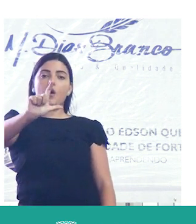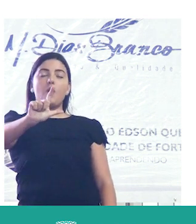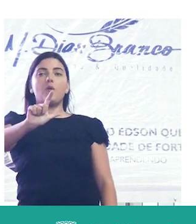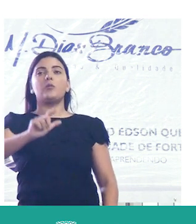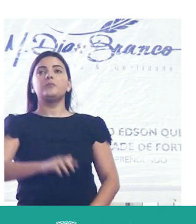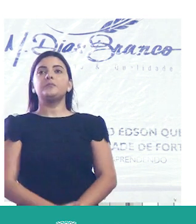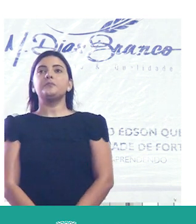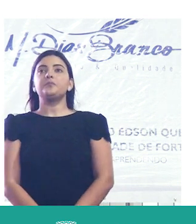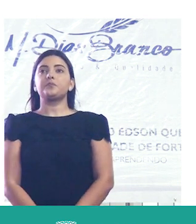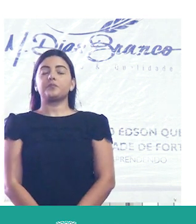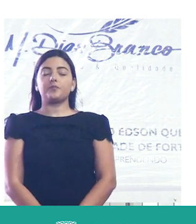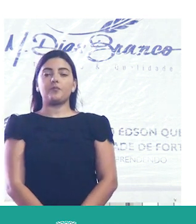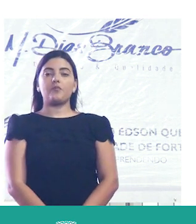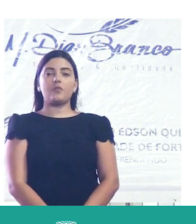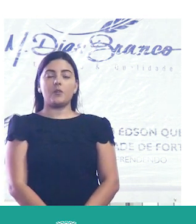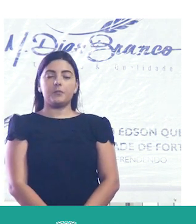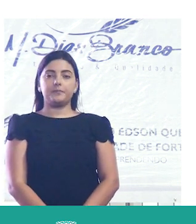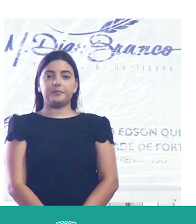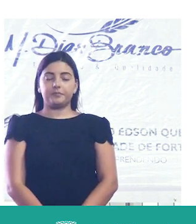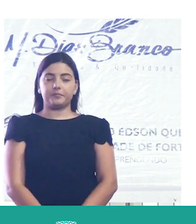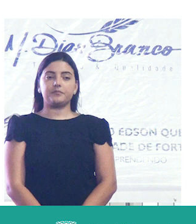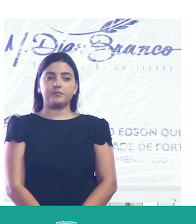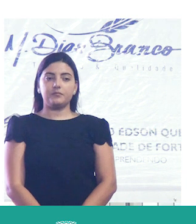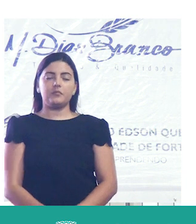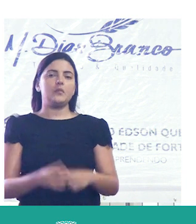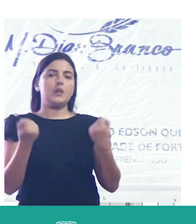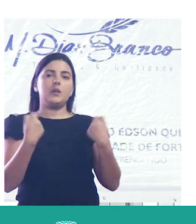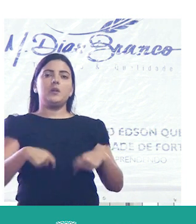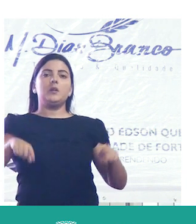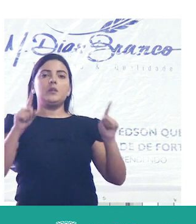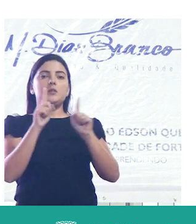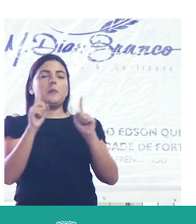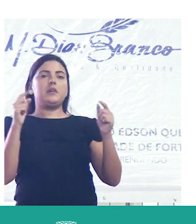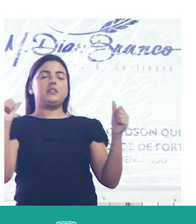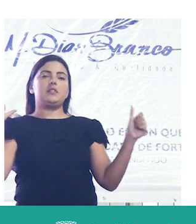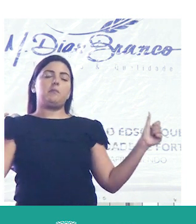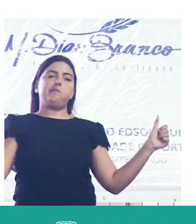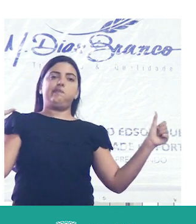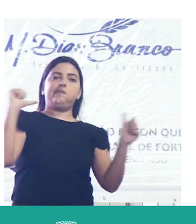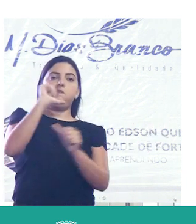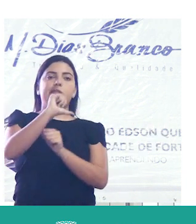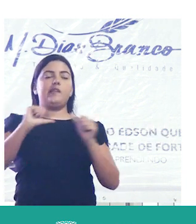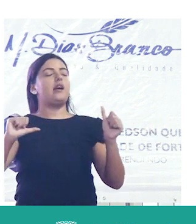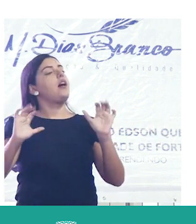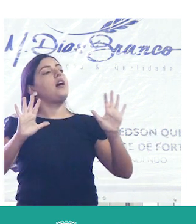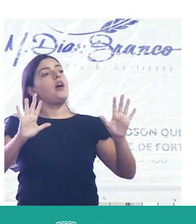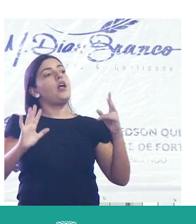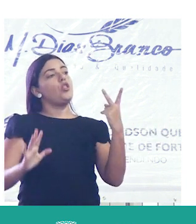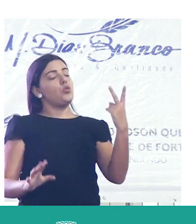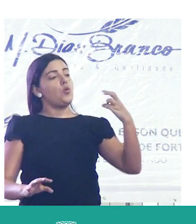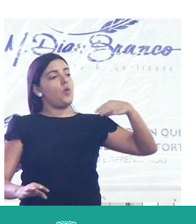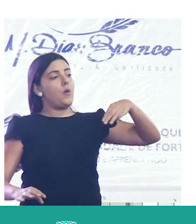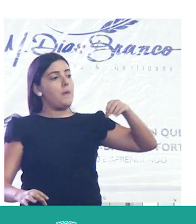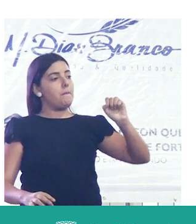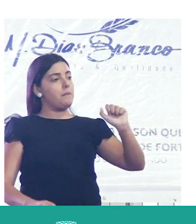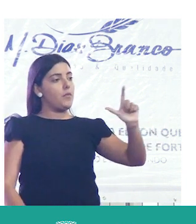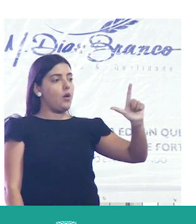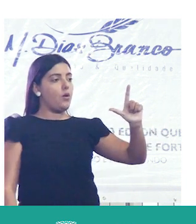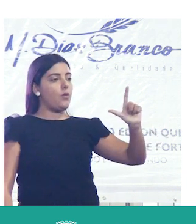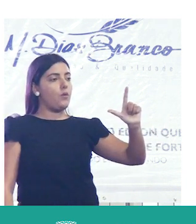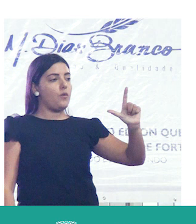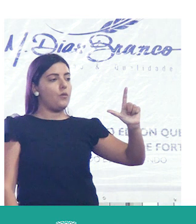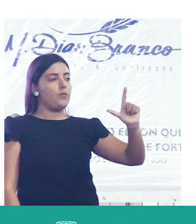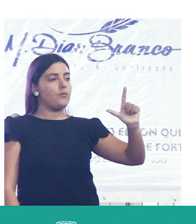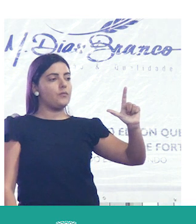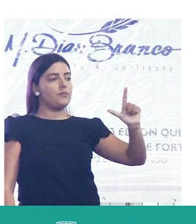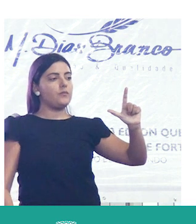mols. Então, como ele quer o número de mols, você não precisa fazer a conversão. 2 mols de cobre são 2 mols de cobre.